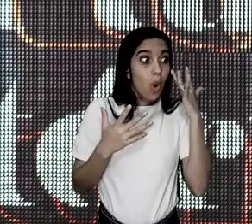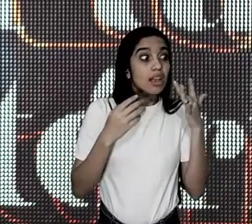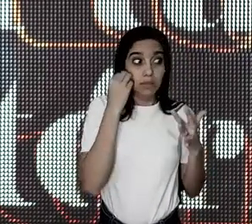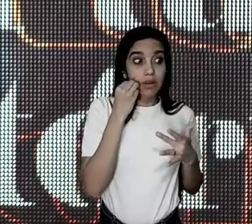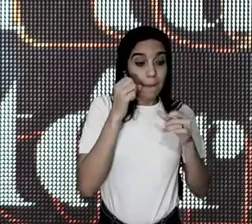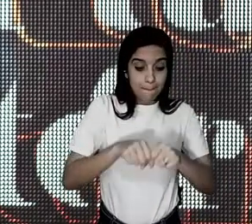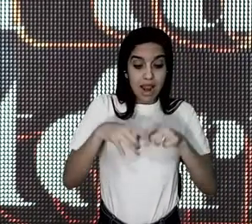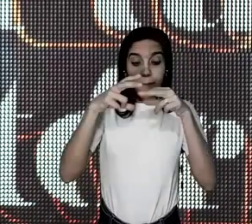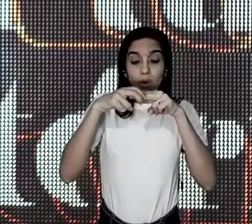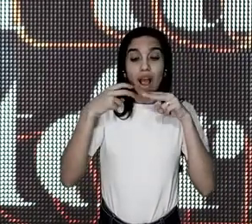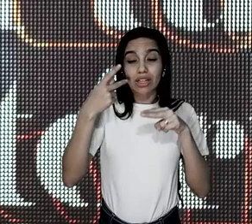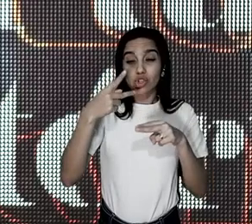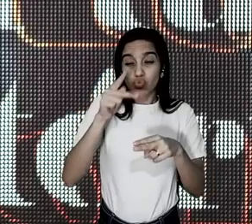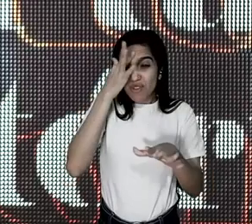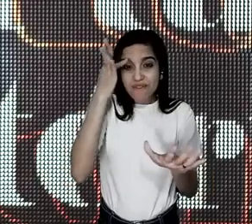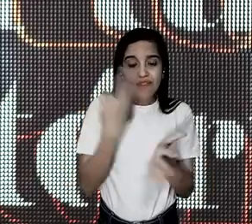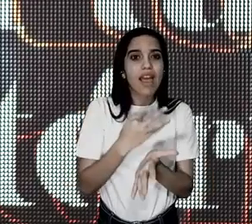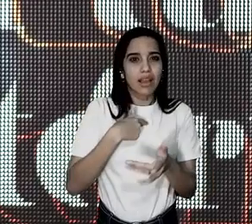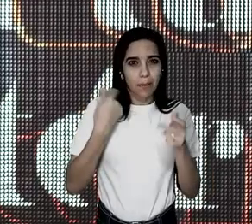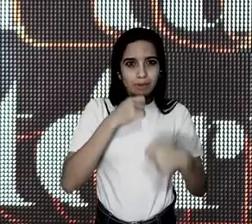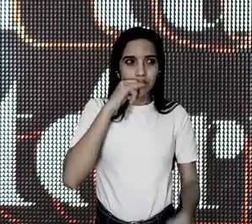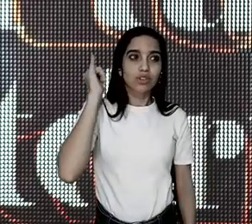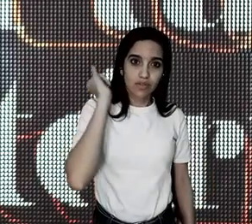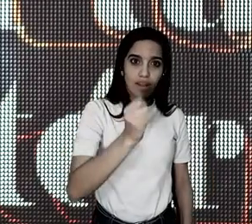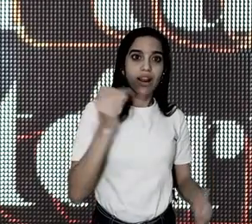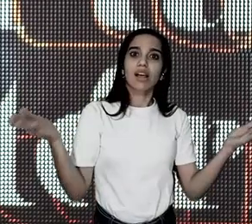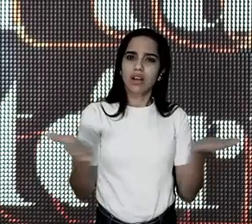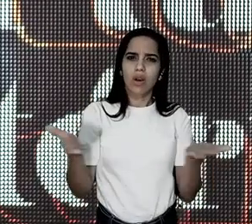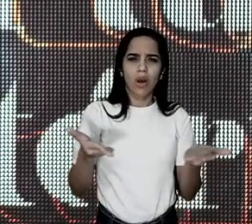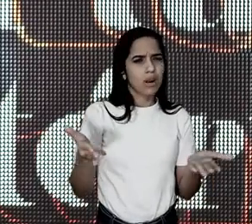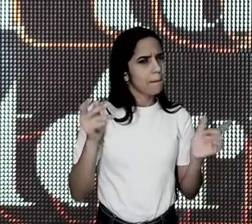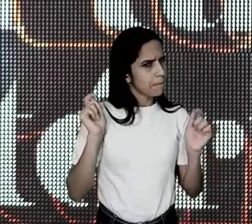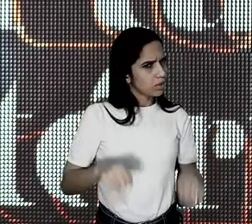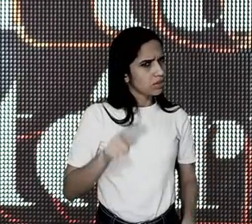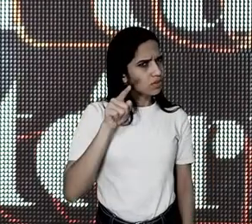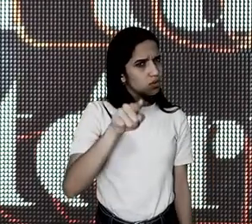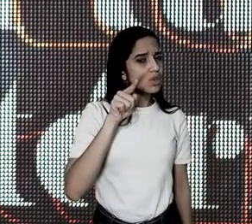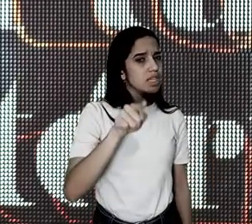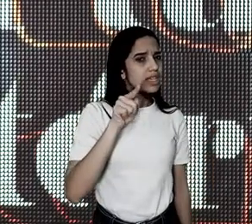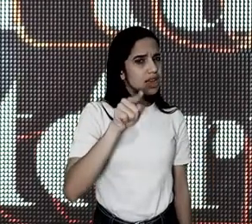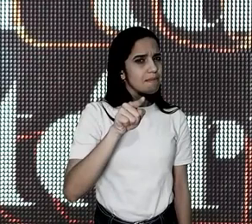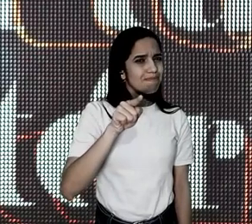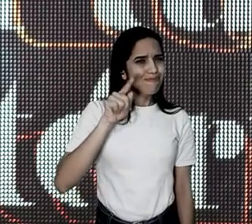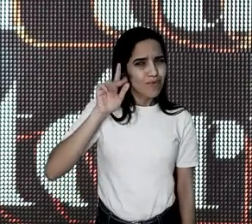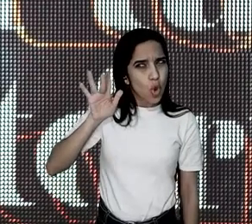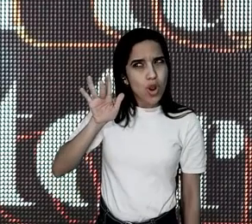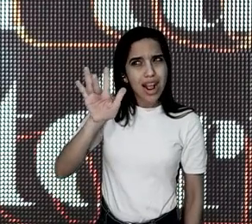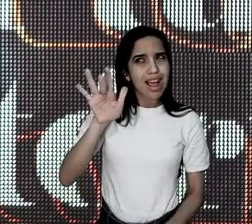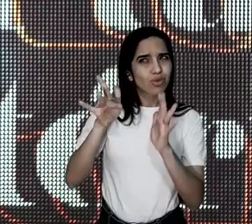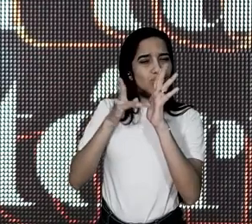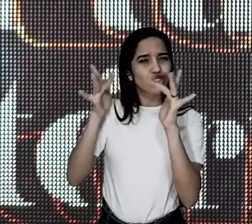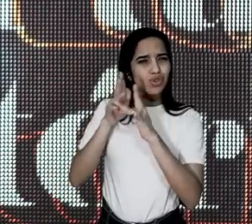sua fé. Ei, eu preciso te dizer isso nessa hora, será que você tem acessado o coração de Jesus com a